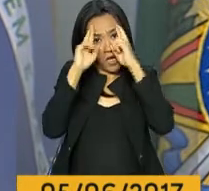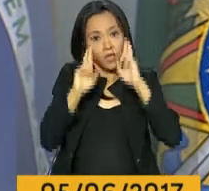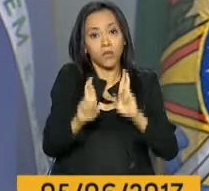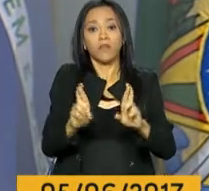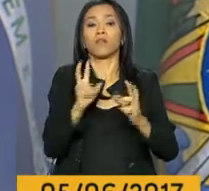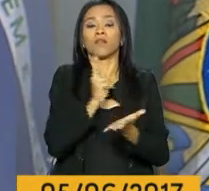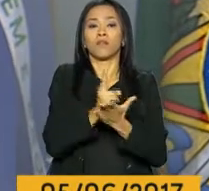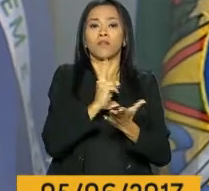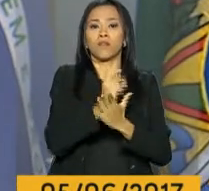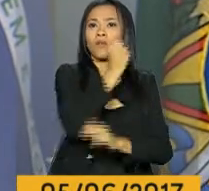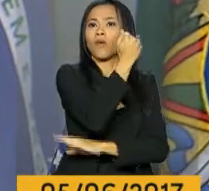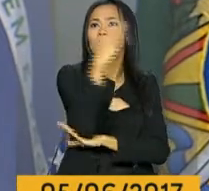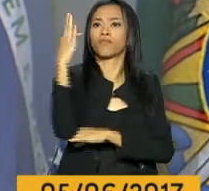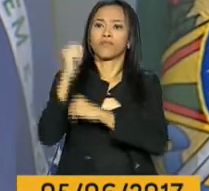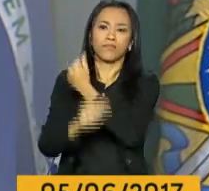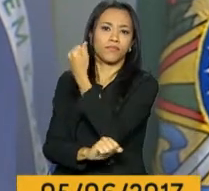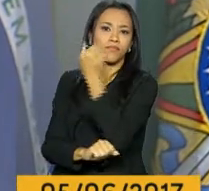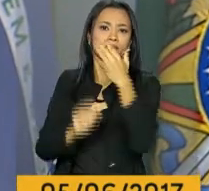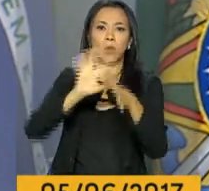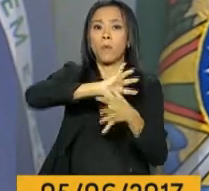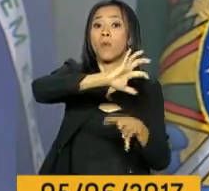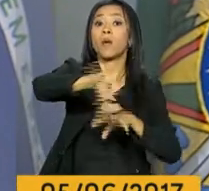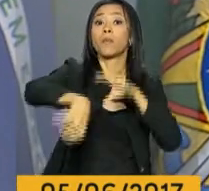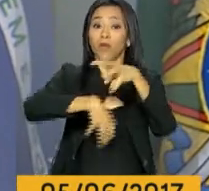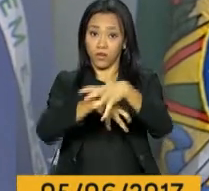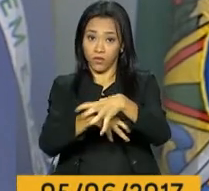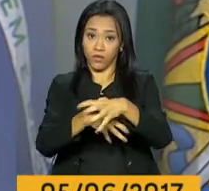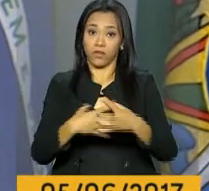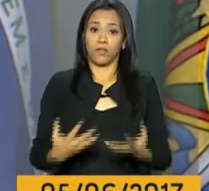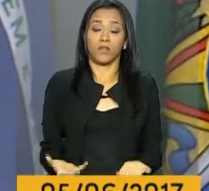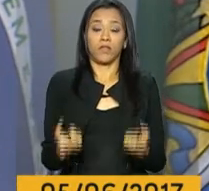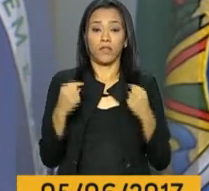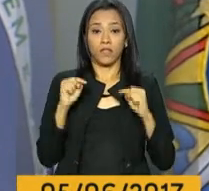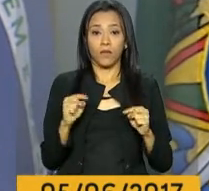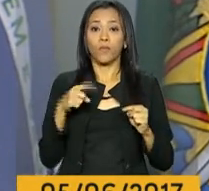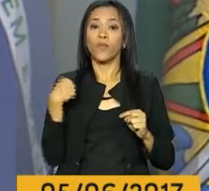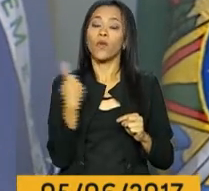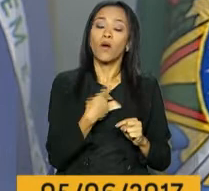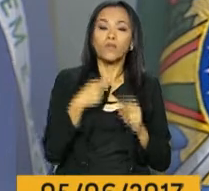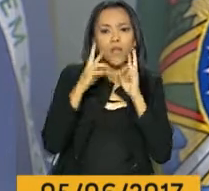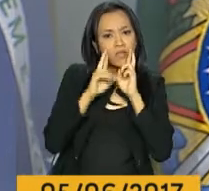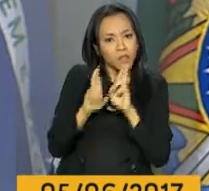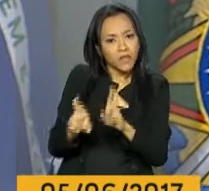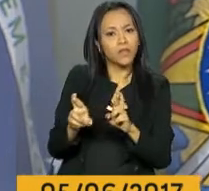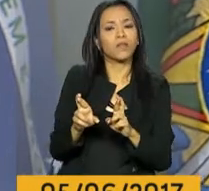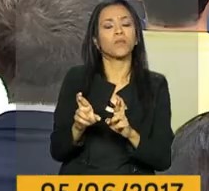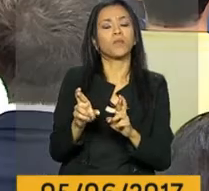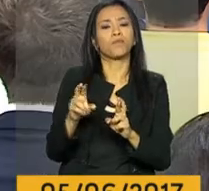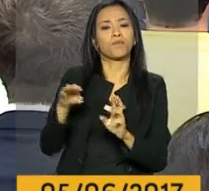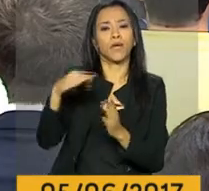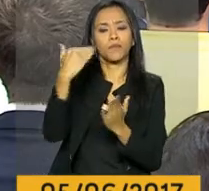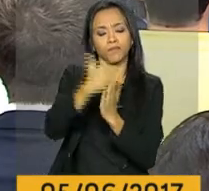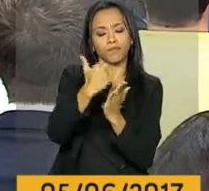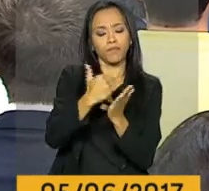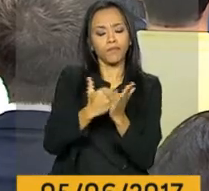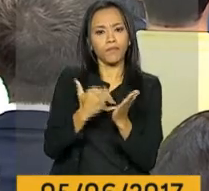nós víamos os representantes da comissão nacional para 2030